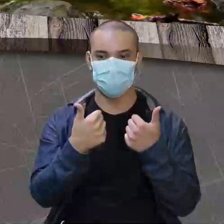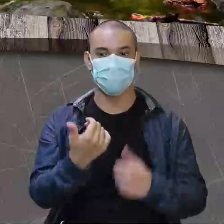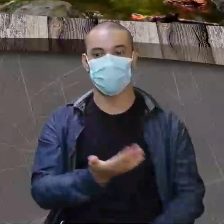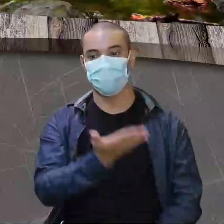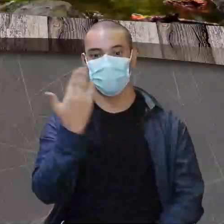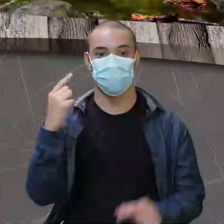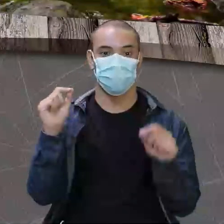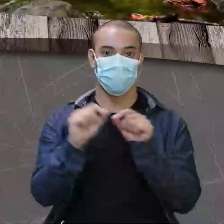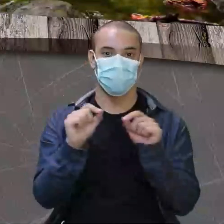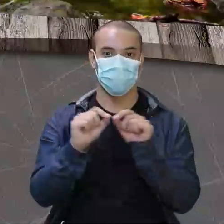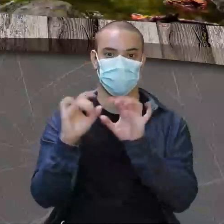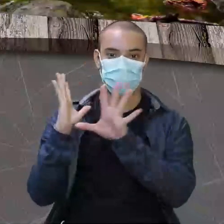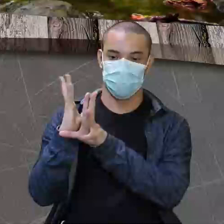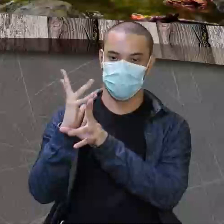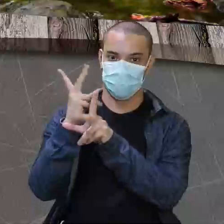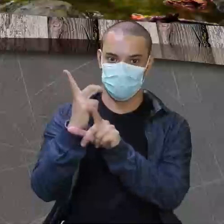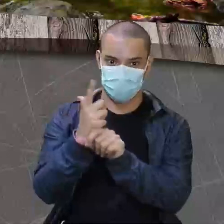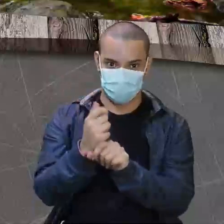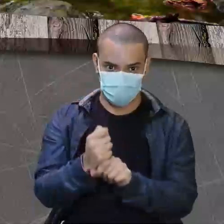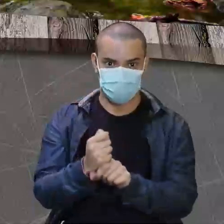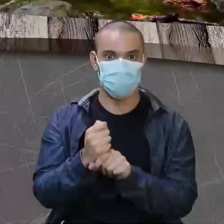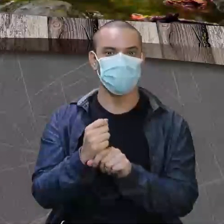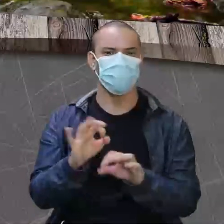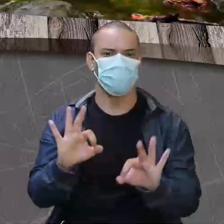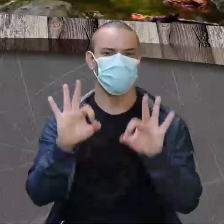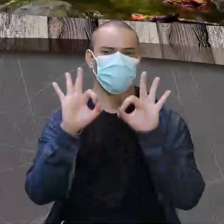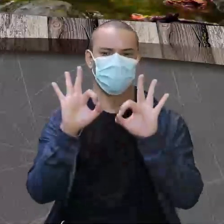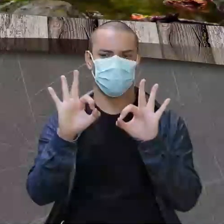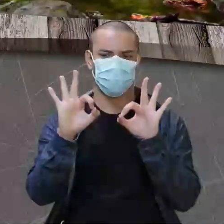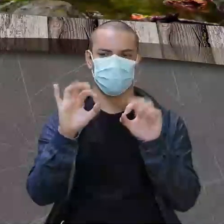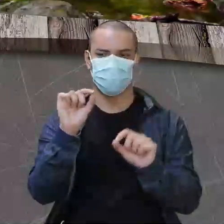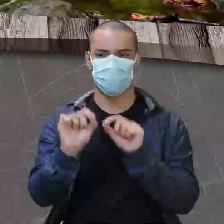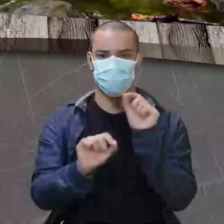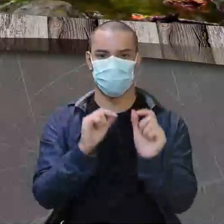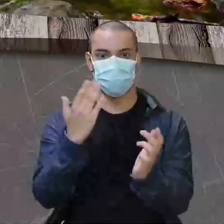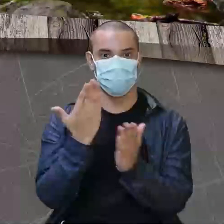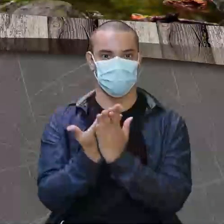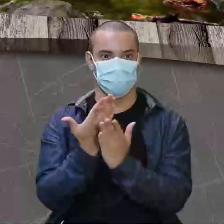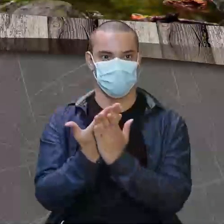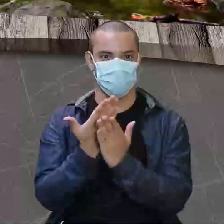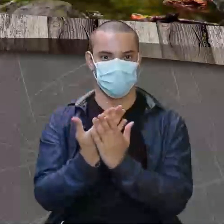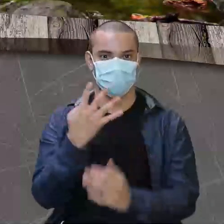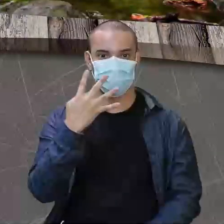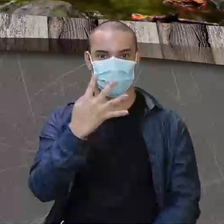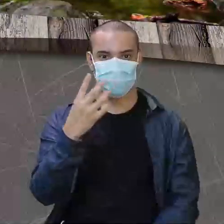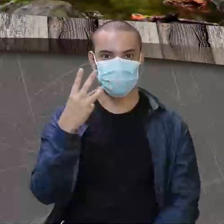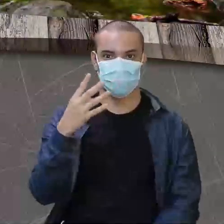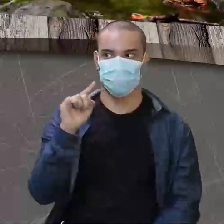gente fazer a revisão super top da aula